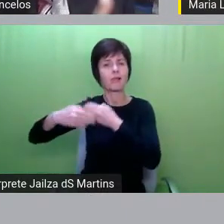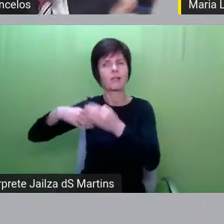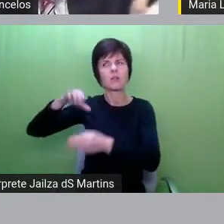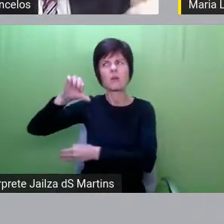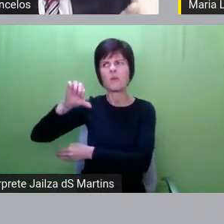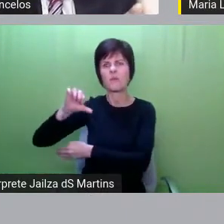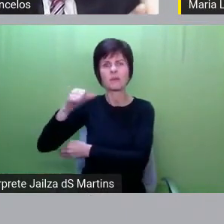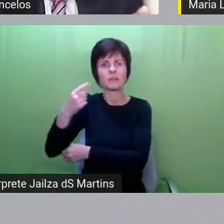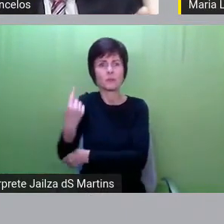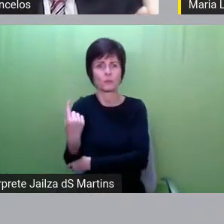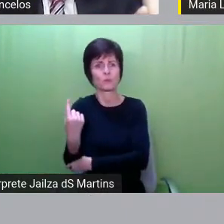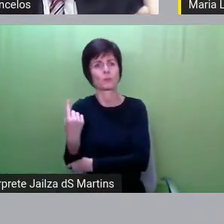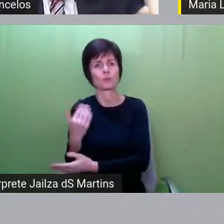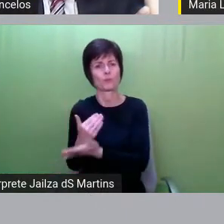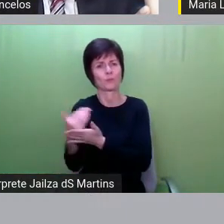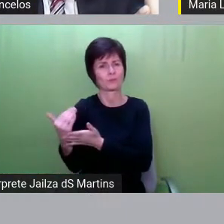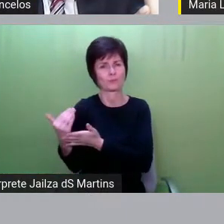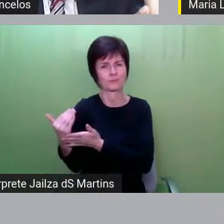91.